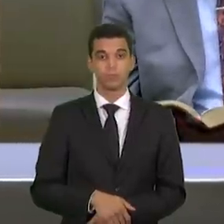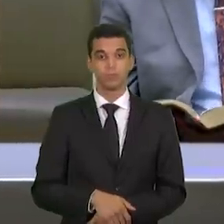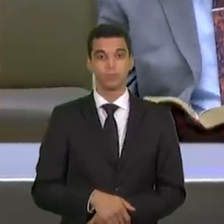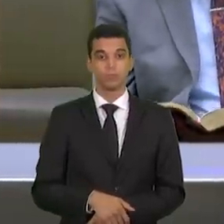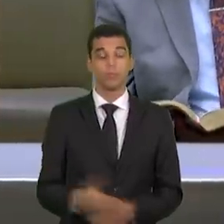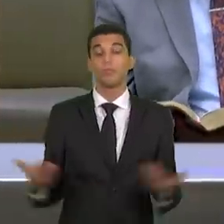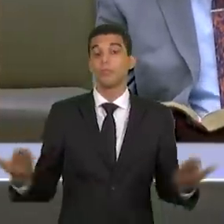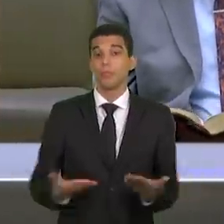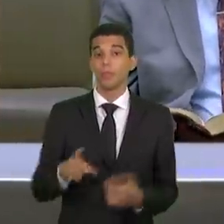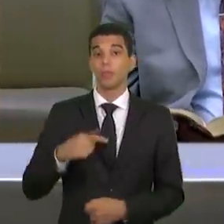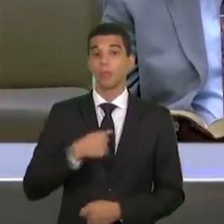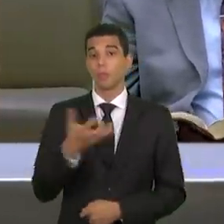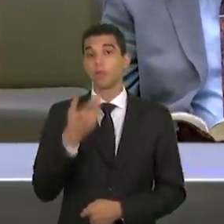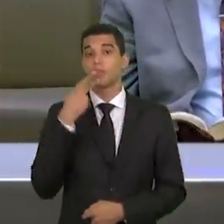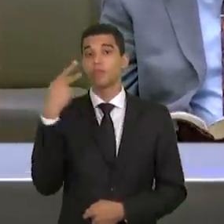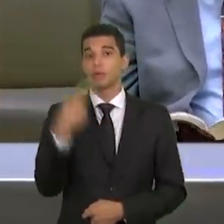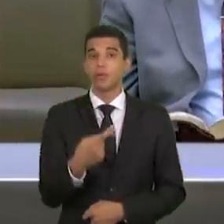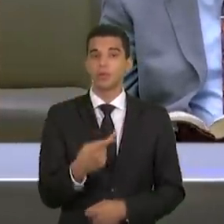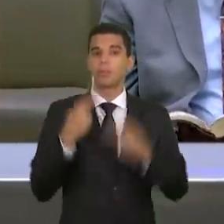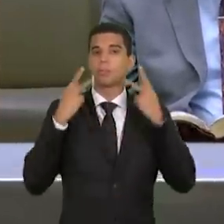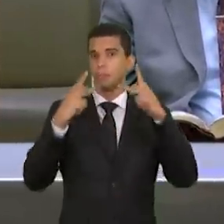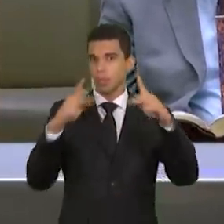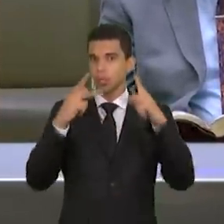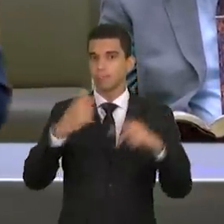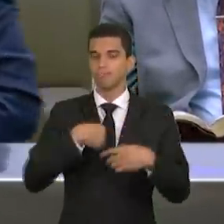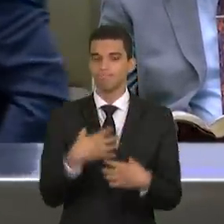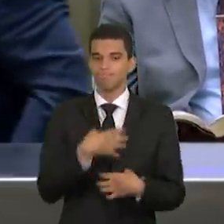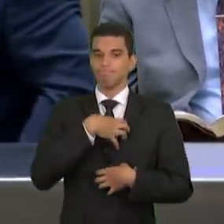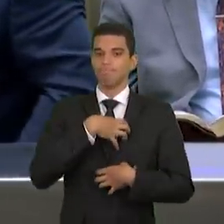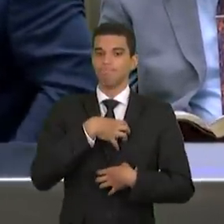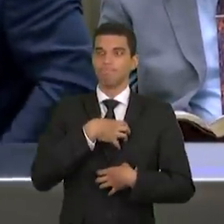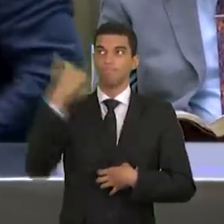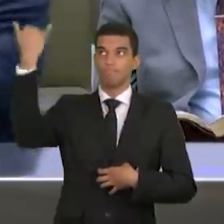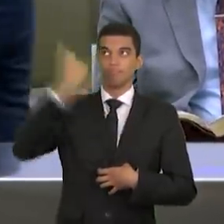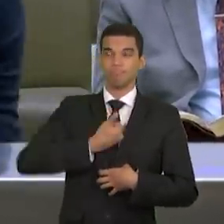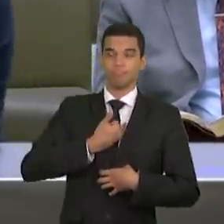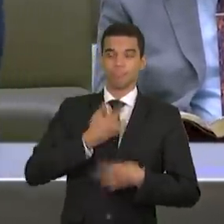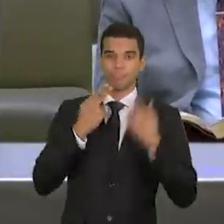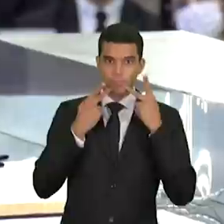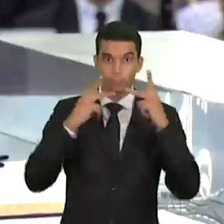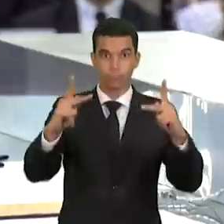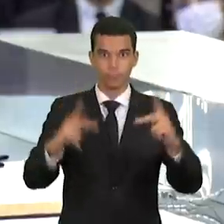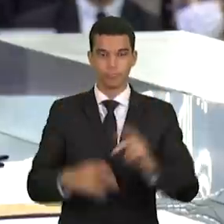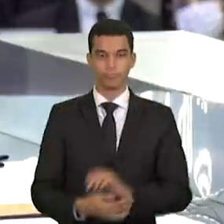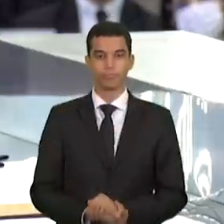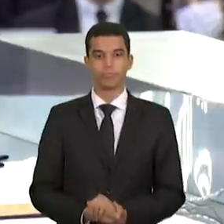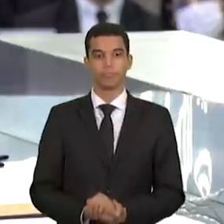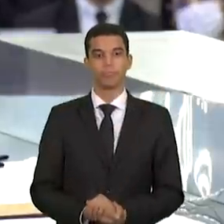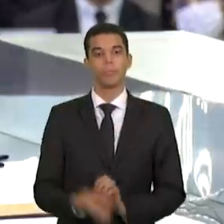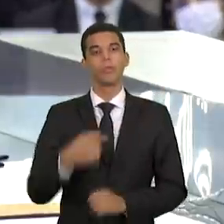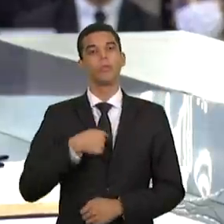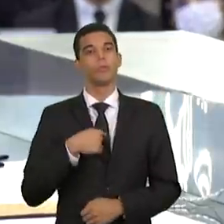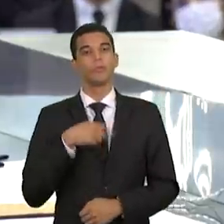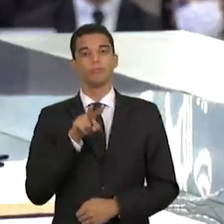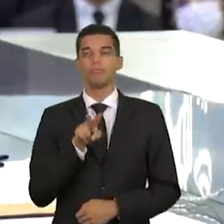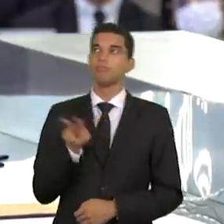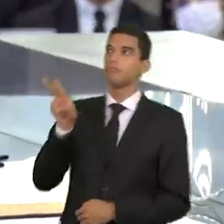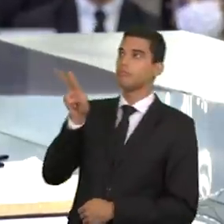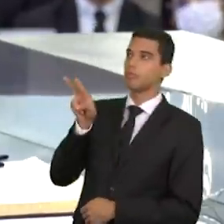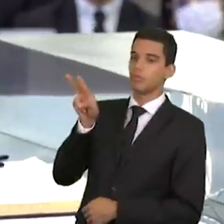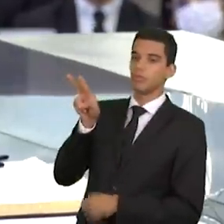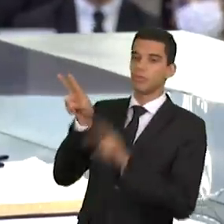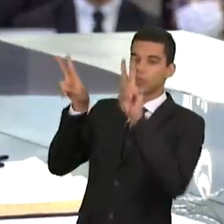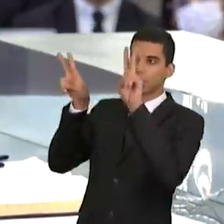mensagem propriamente dita que Deus colocou em meu coração. Quando eu olhei para esse tema que o pastor